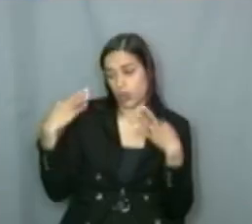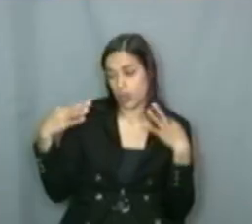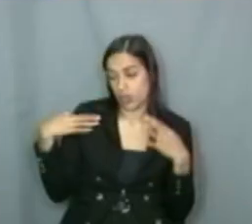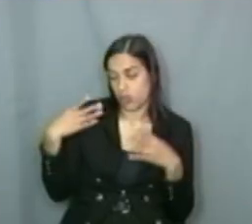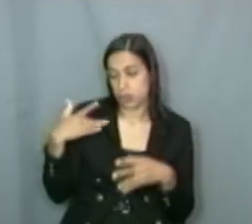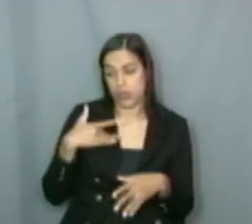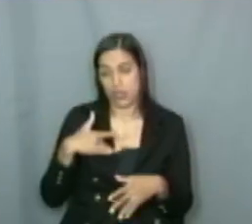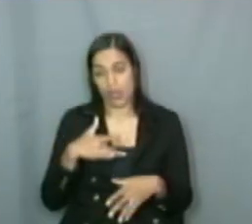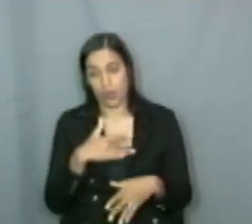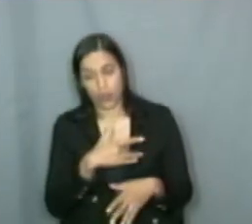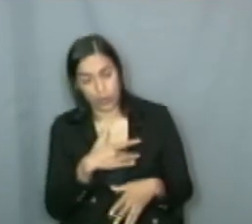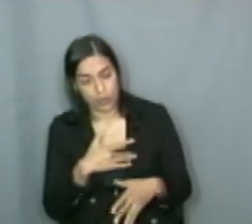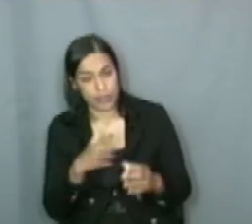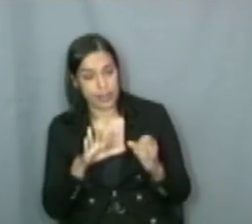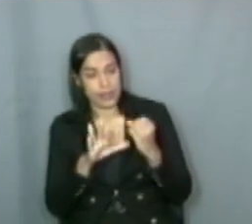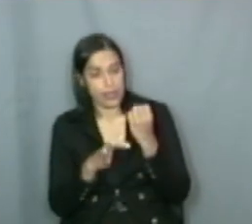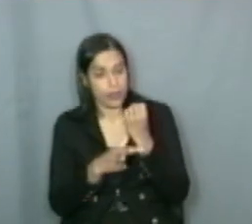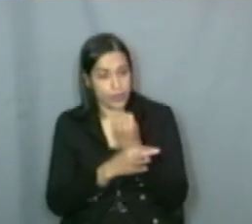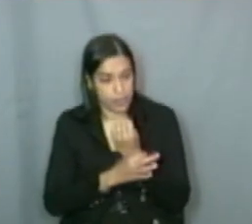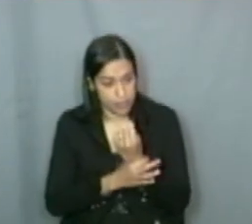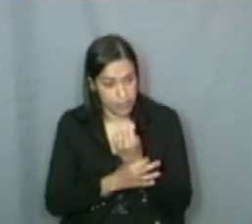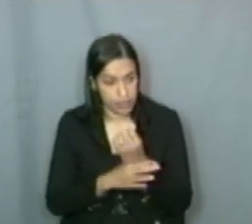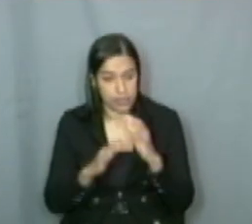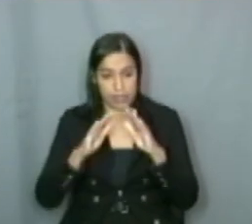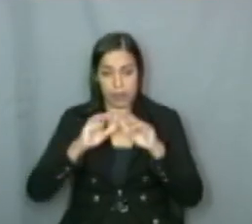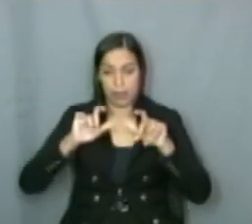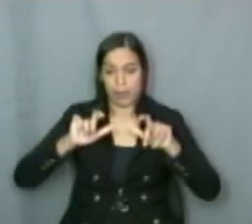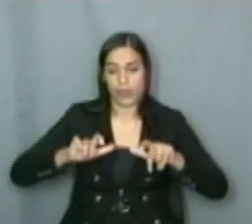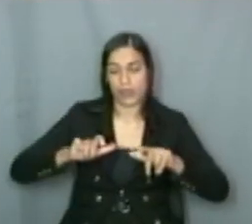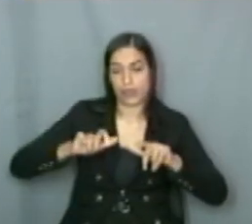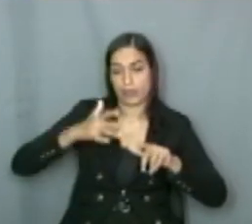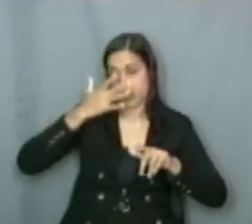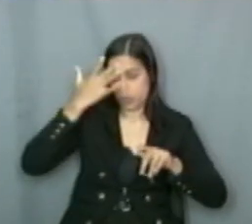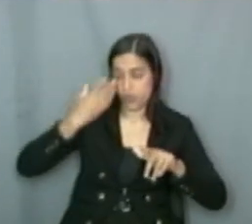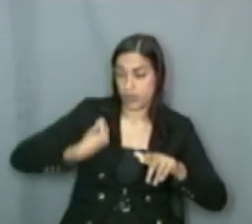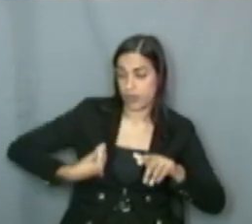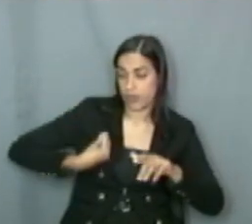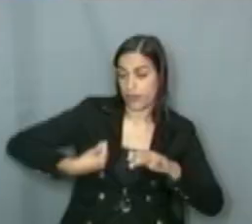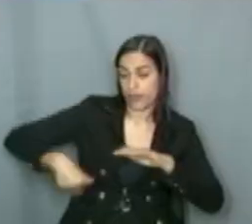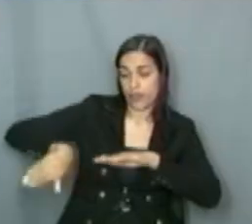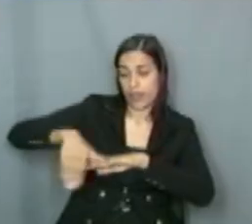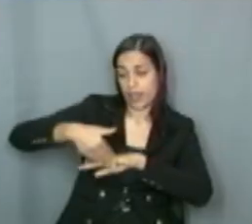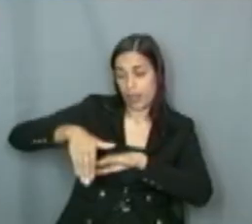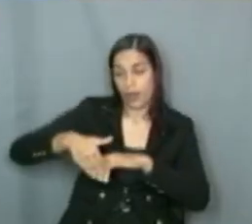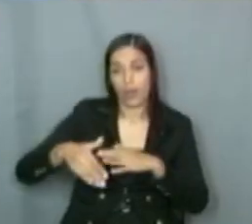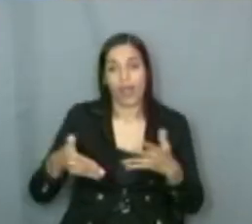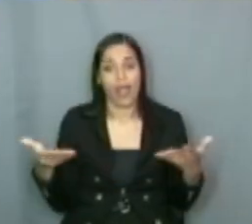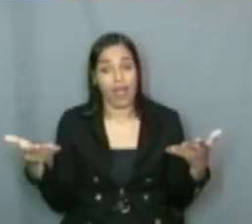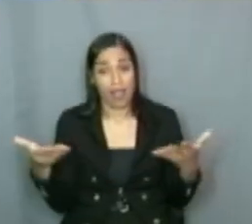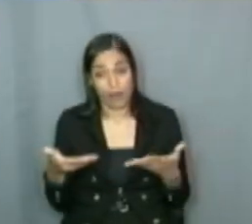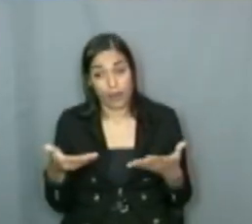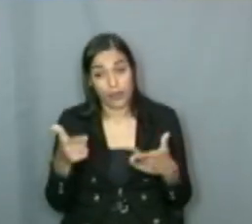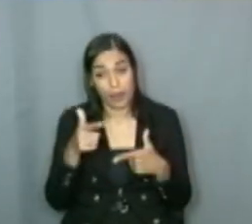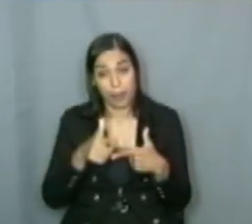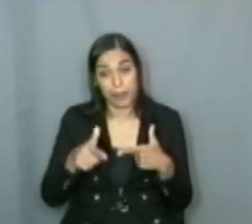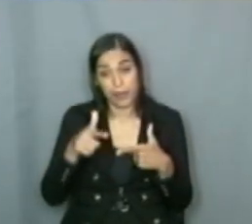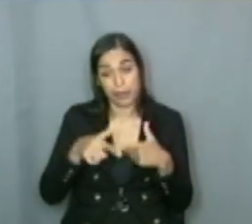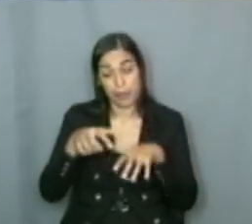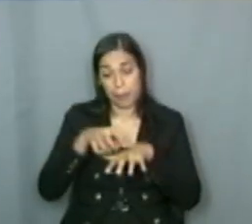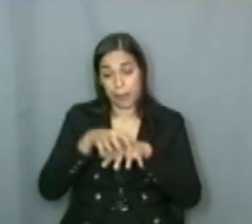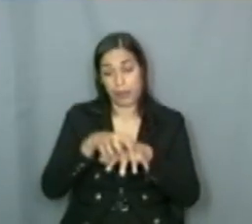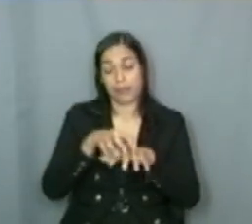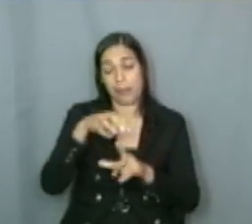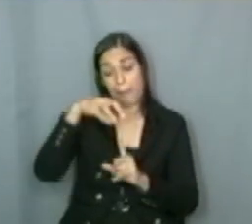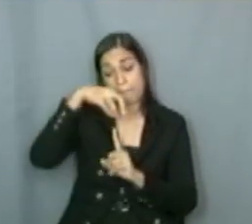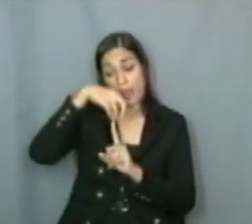de saúde, falei de segurança, falei de morador de rua, agora eu estou falando de transporte. Parada